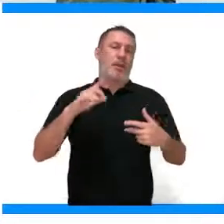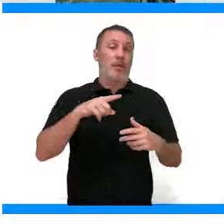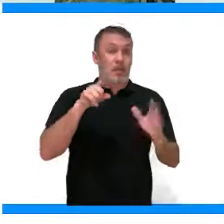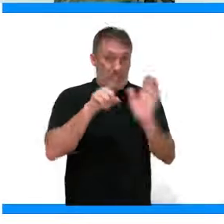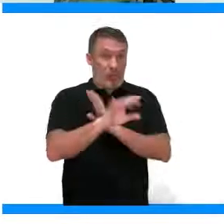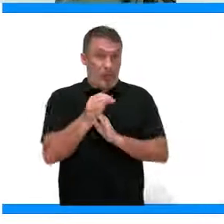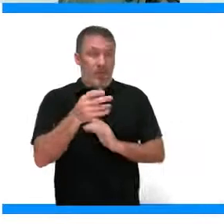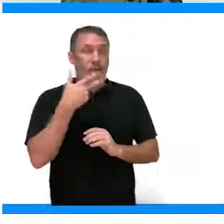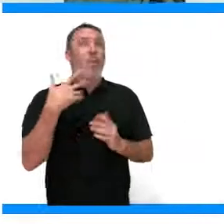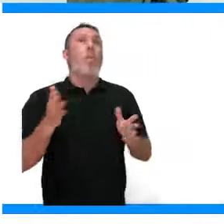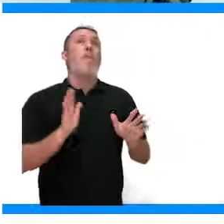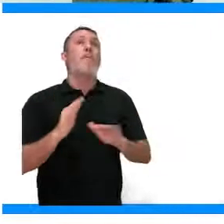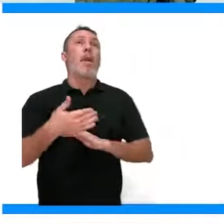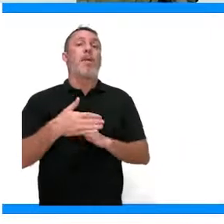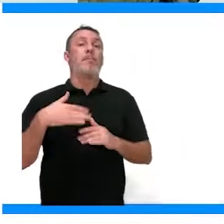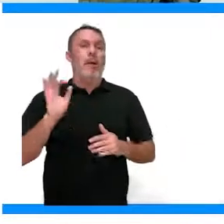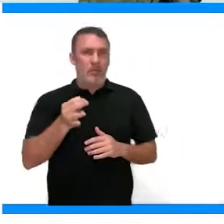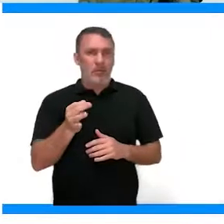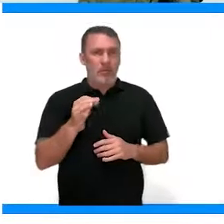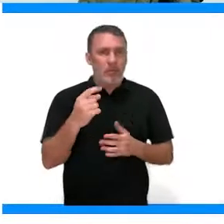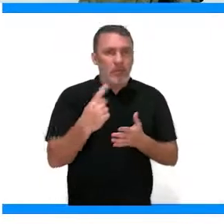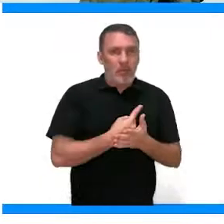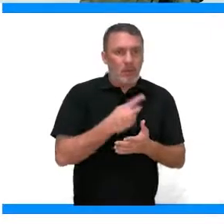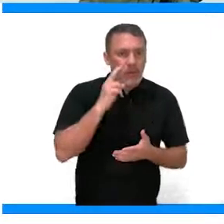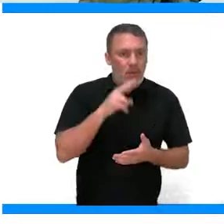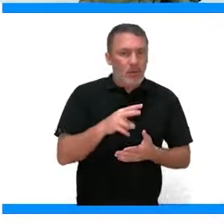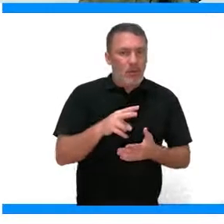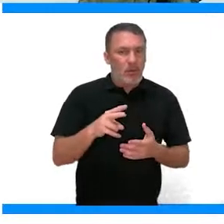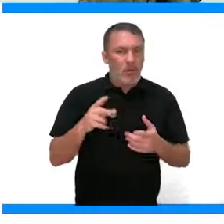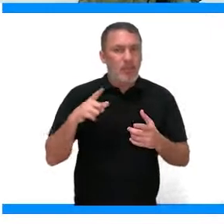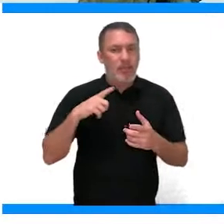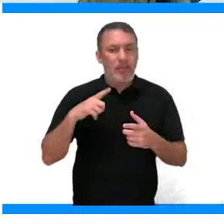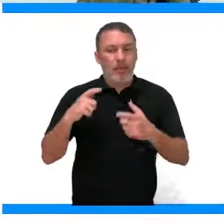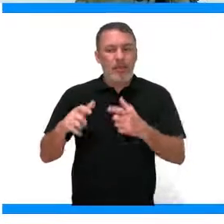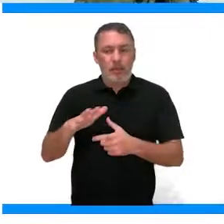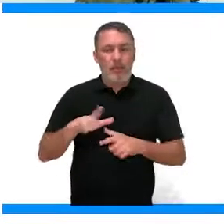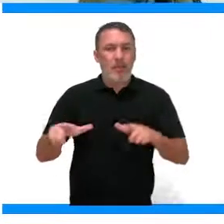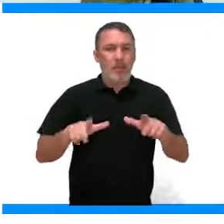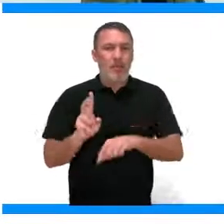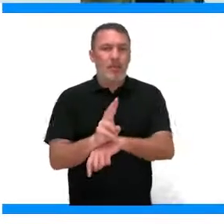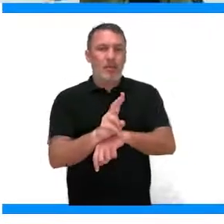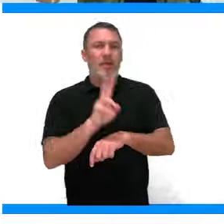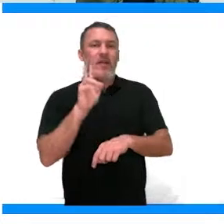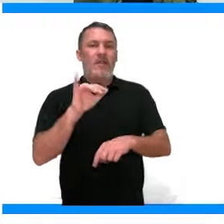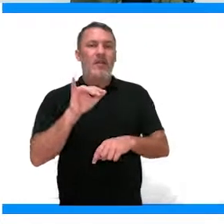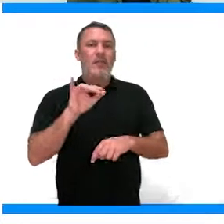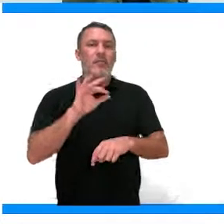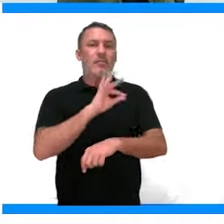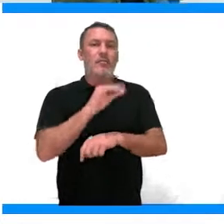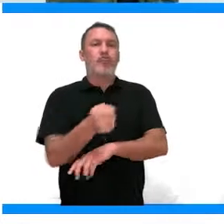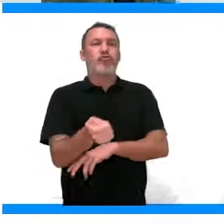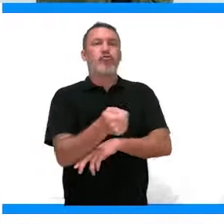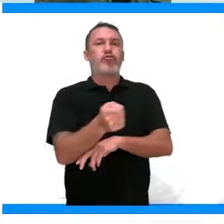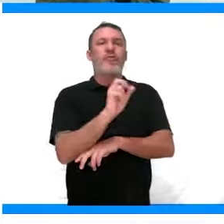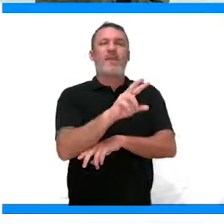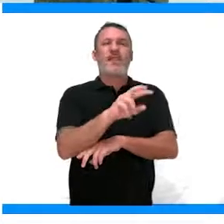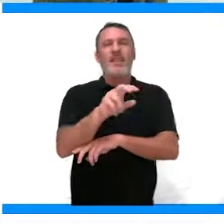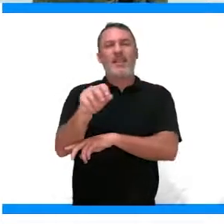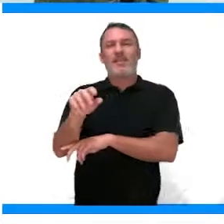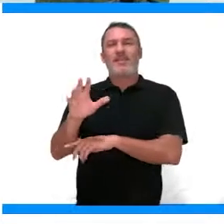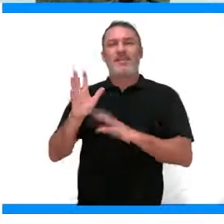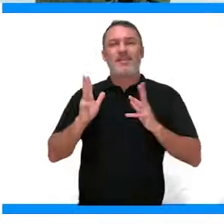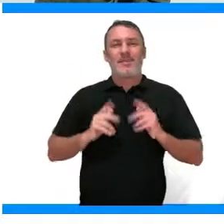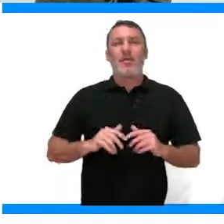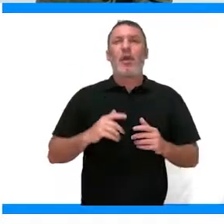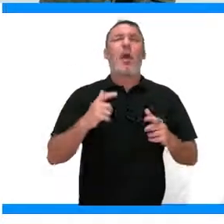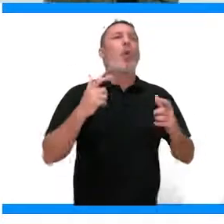questão perguntou, não foi? Não foi isso? O setor de dedetização do município definiu que o direcionamento das ações de